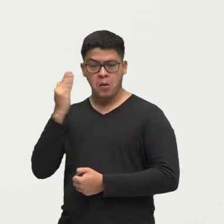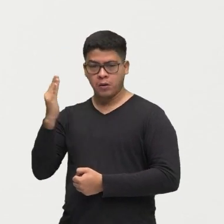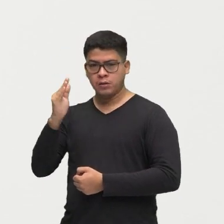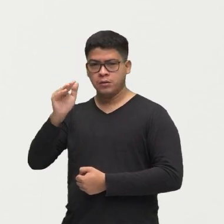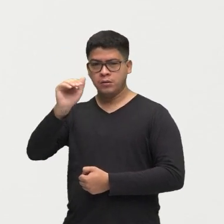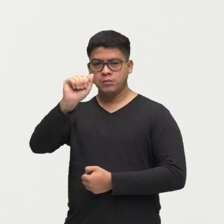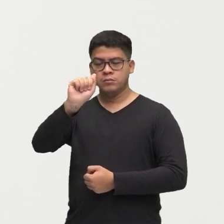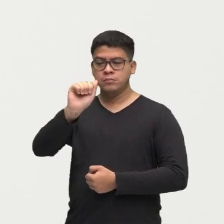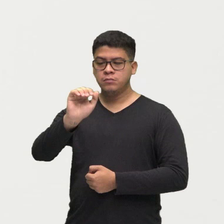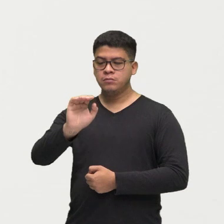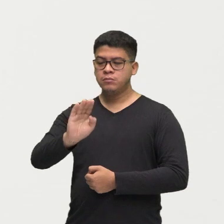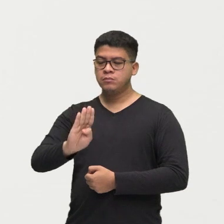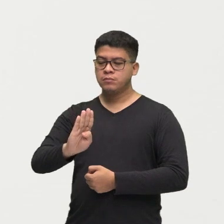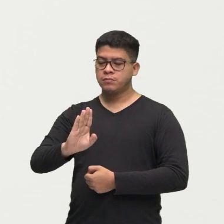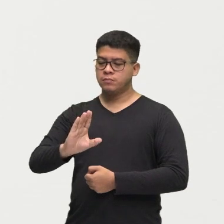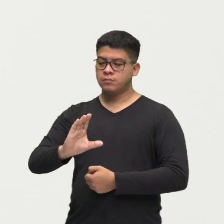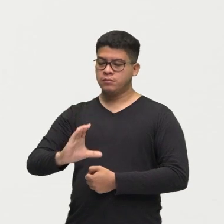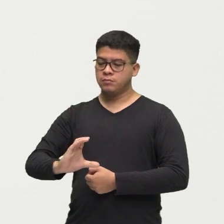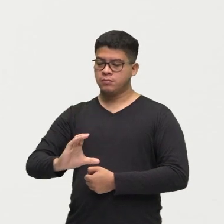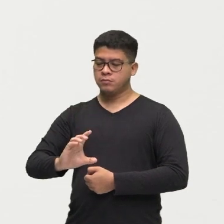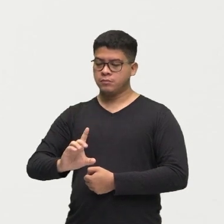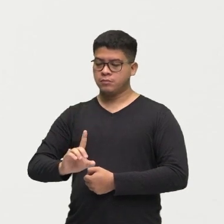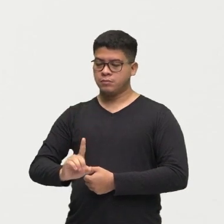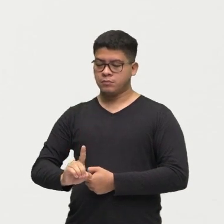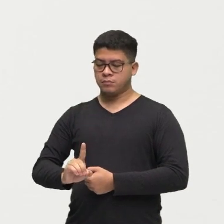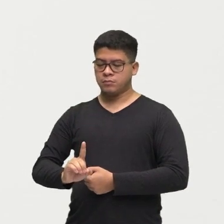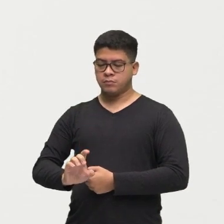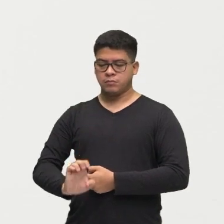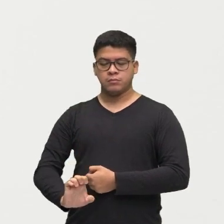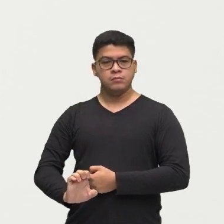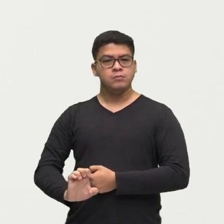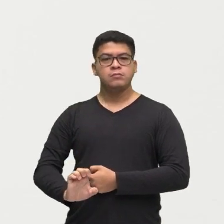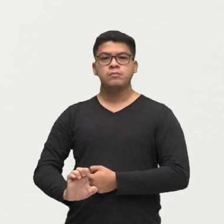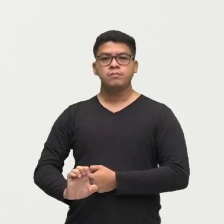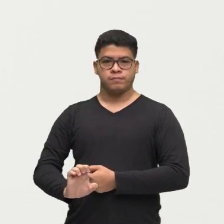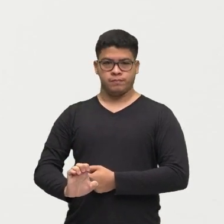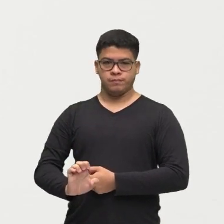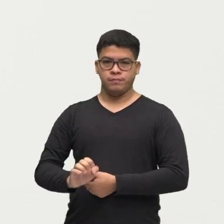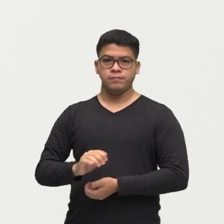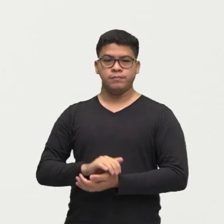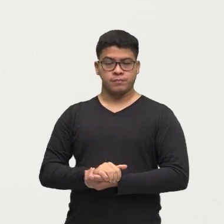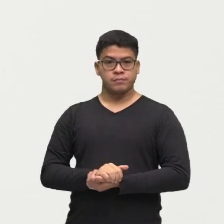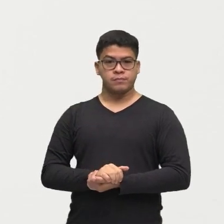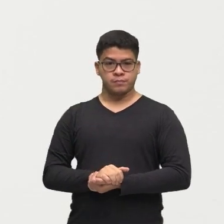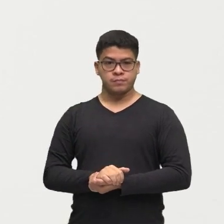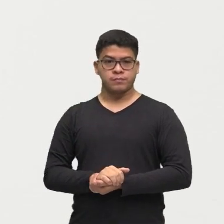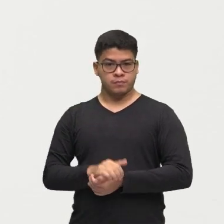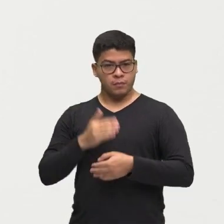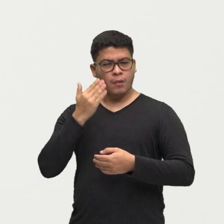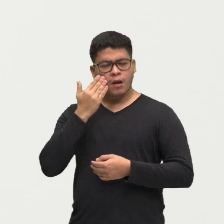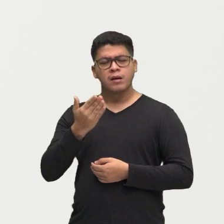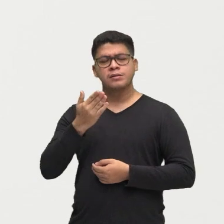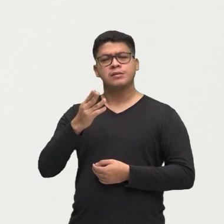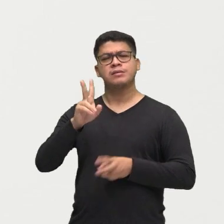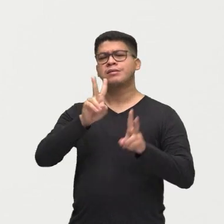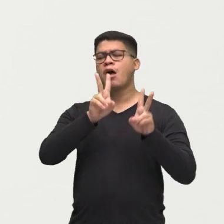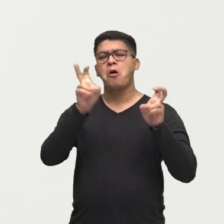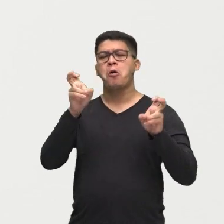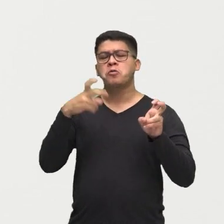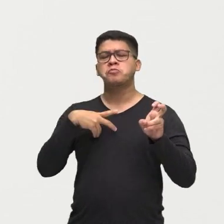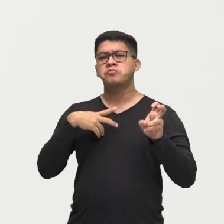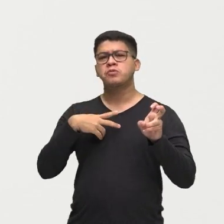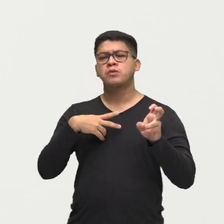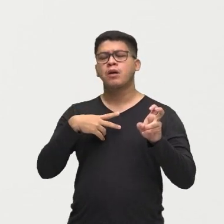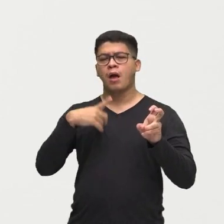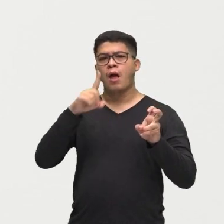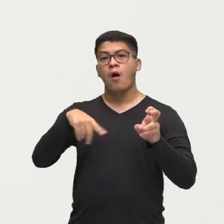calma e atenção, gente, o enunciado lá da sua questão. Então, em geral, ele sempre vai dizer qual é o assunto que está relacionado aí na sua questão. Então, ele está